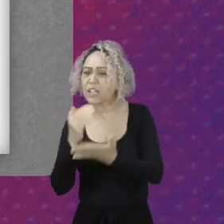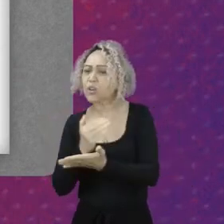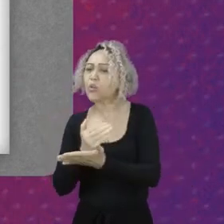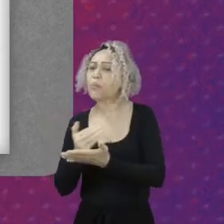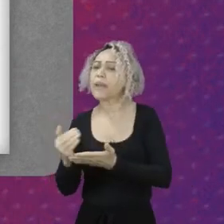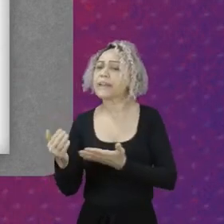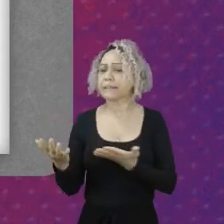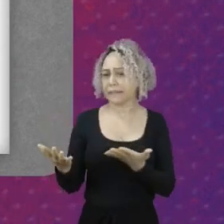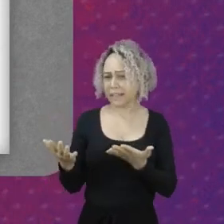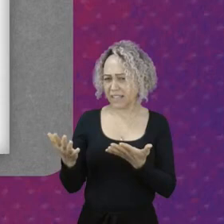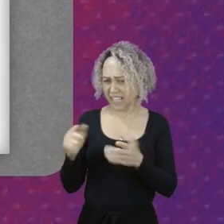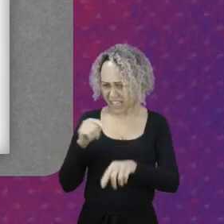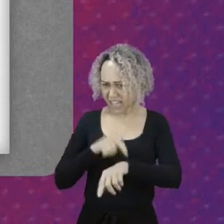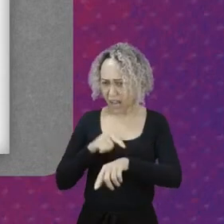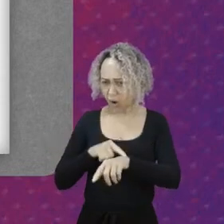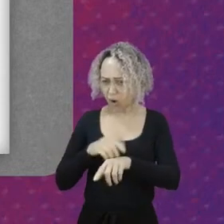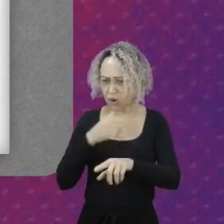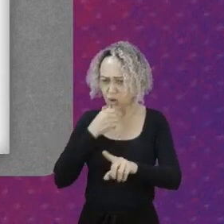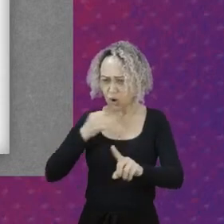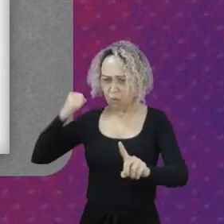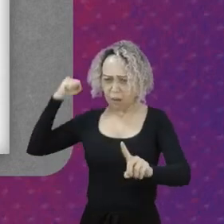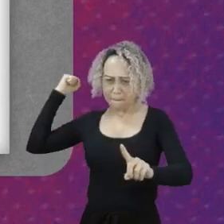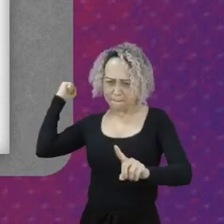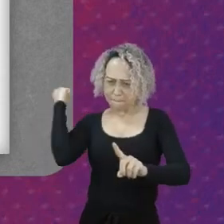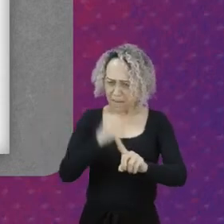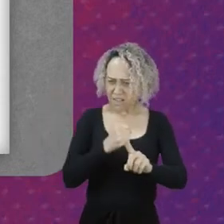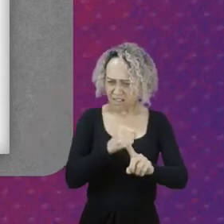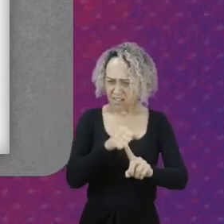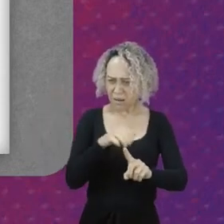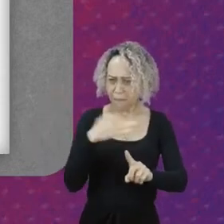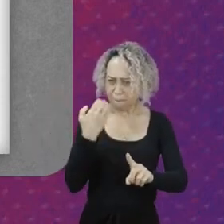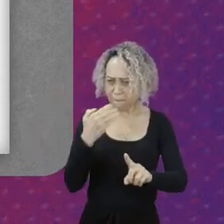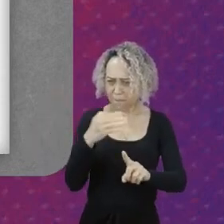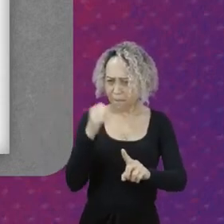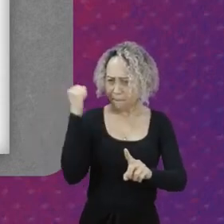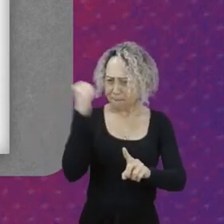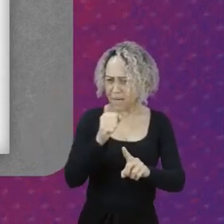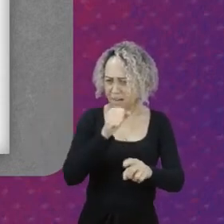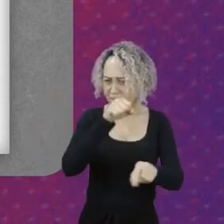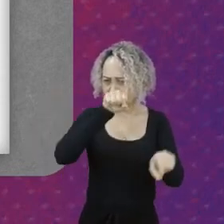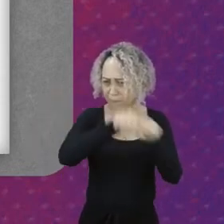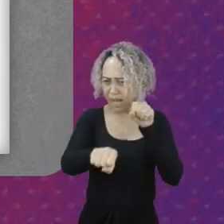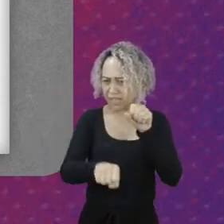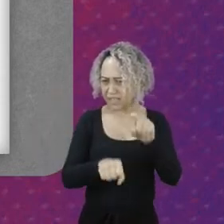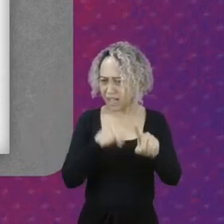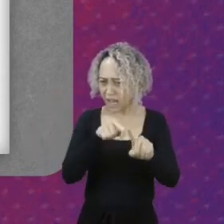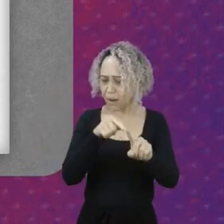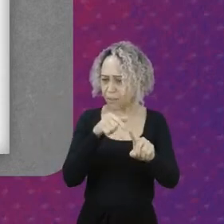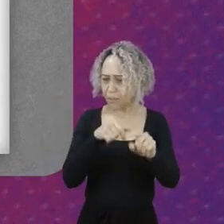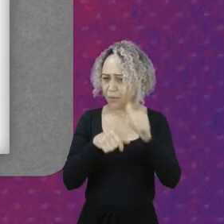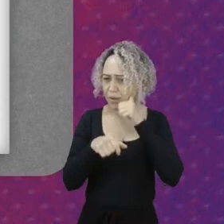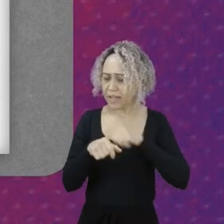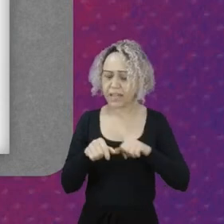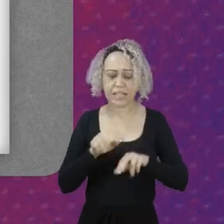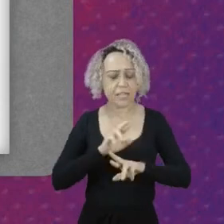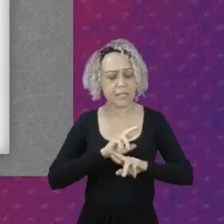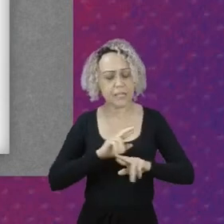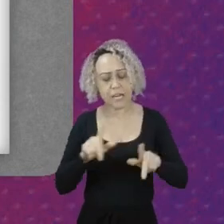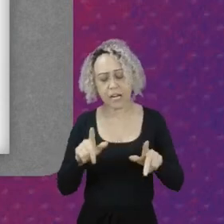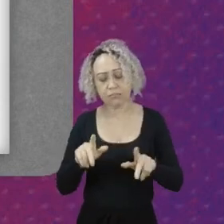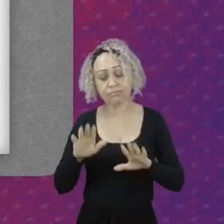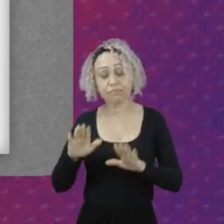feminicídio, que é a forma de violência mais explícita que a gente vê no nosso dia a dia, que a gente vê